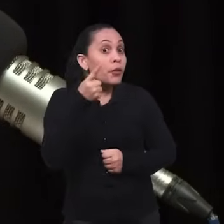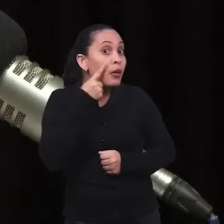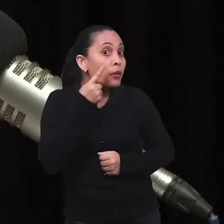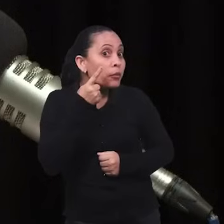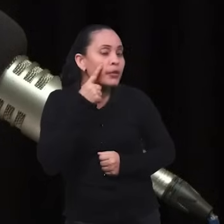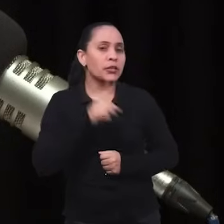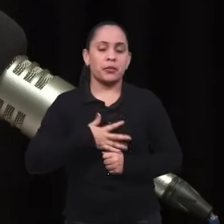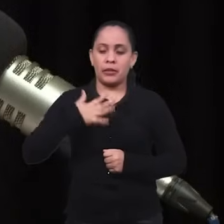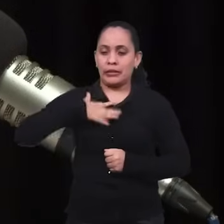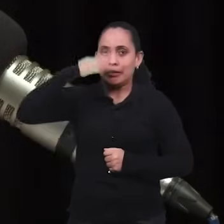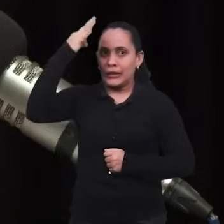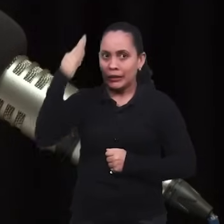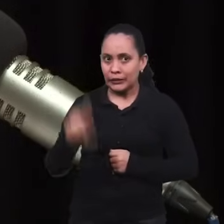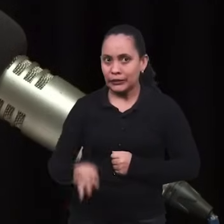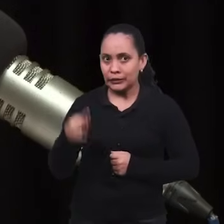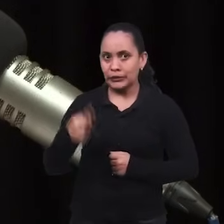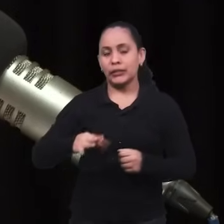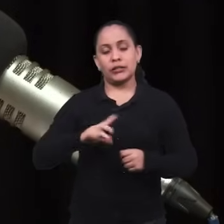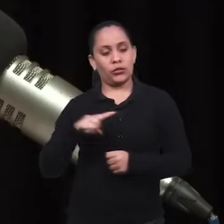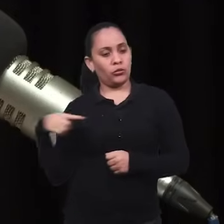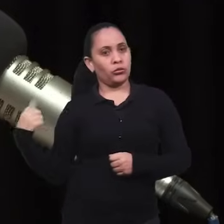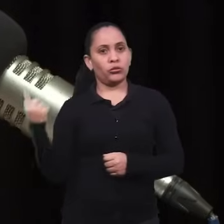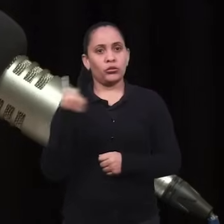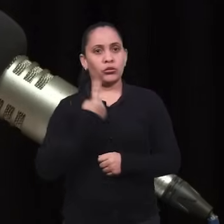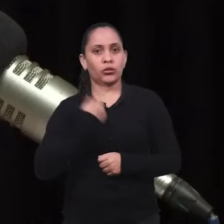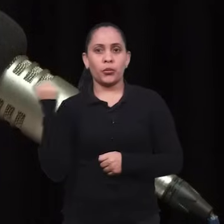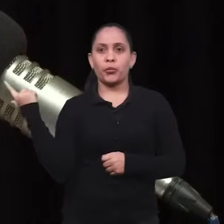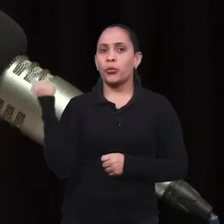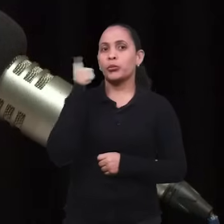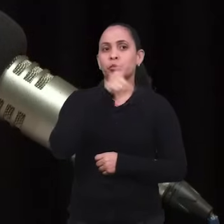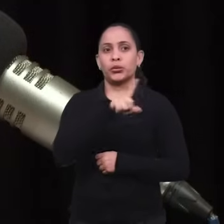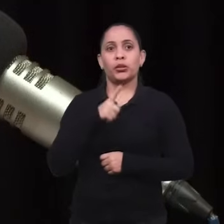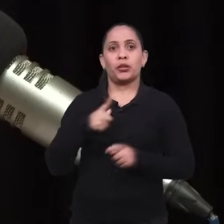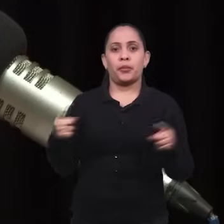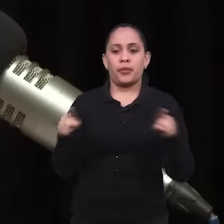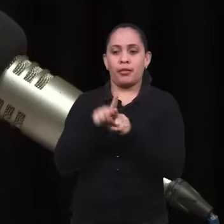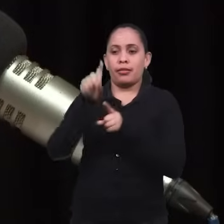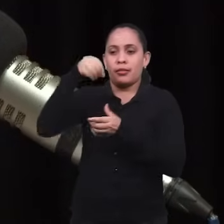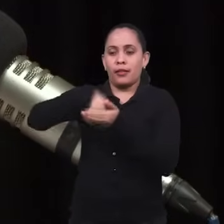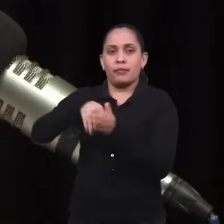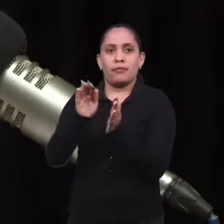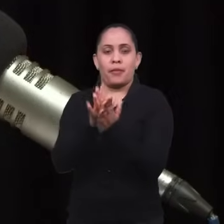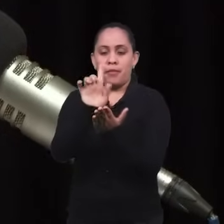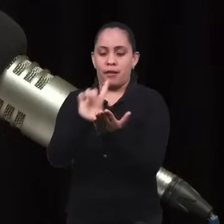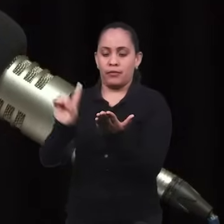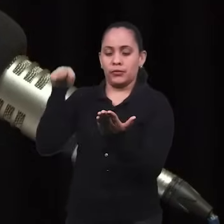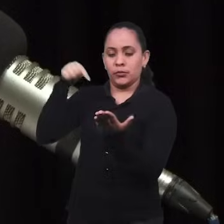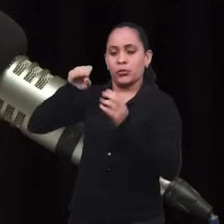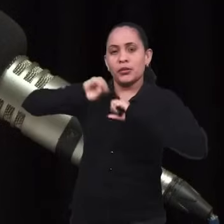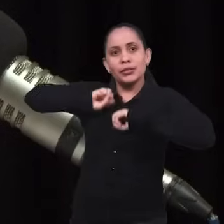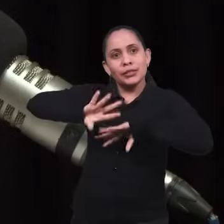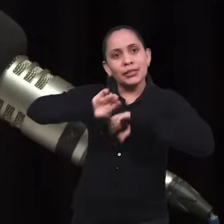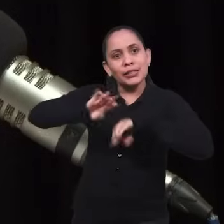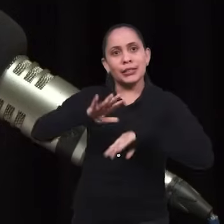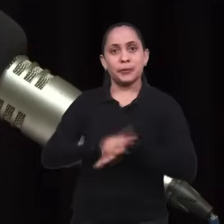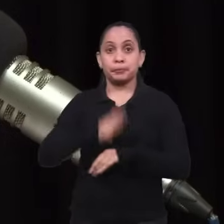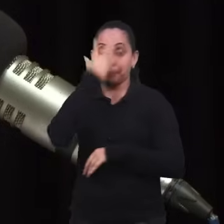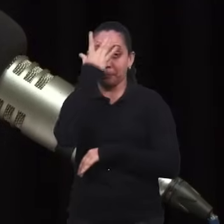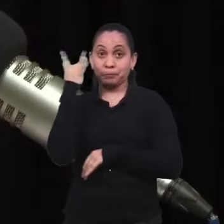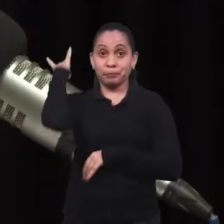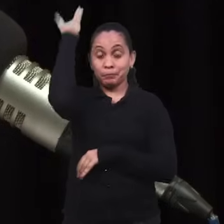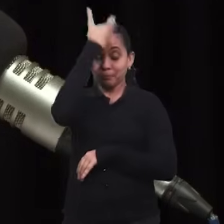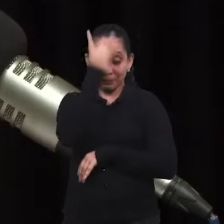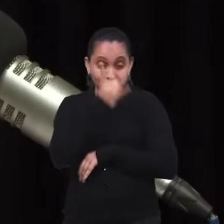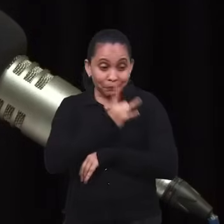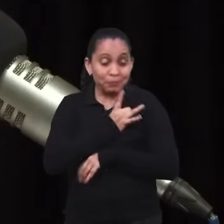tendo essa certeza a partir daquilo que nós estamos alcançando na Bíblia, a palavra de Deus que nos ensina isso. O programa Batismo com o Espírito